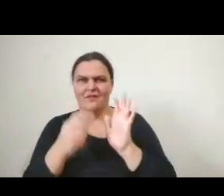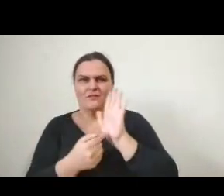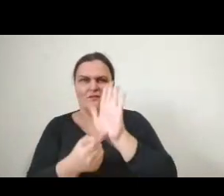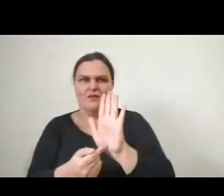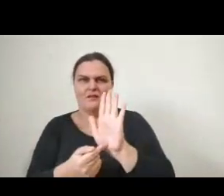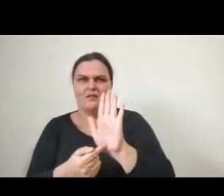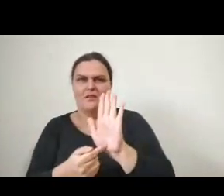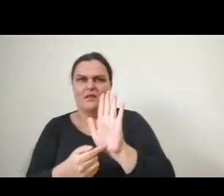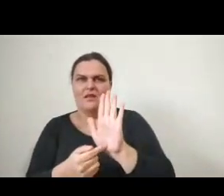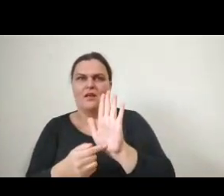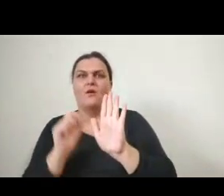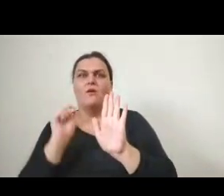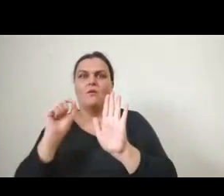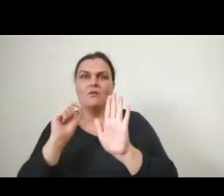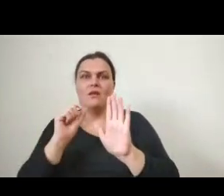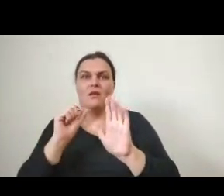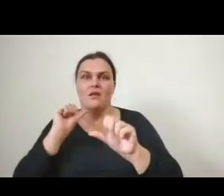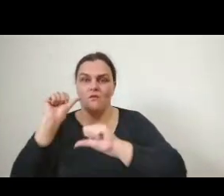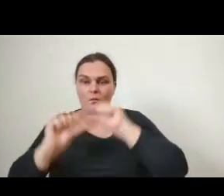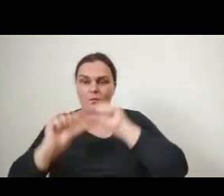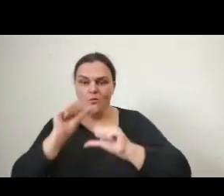temperatura.